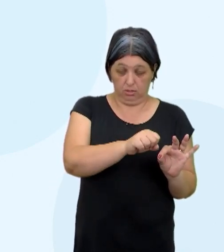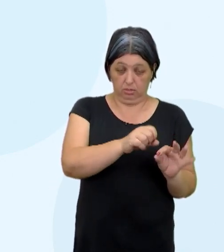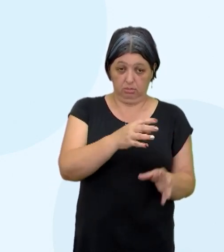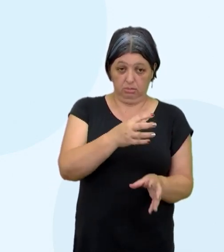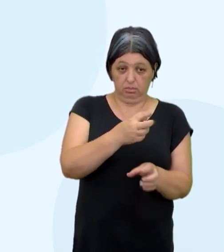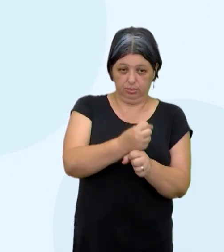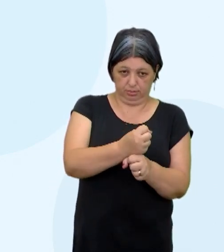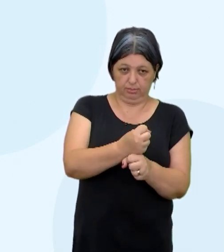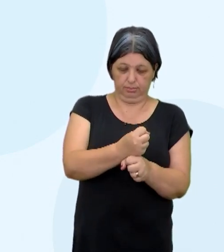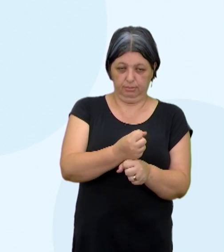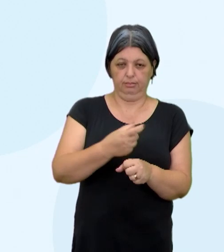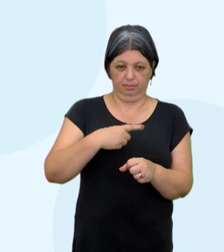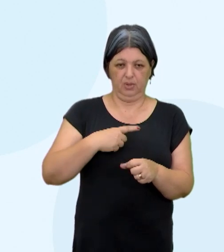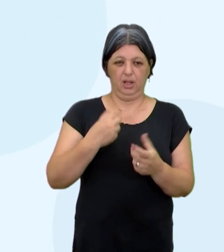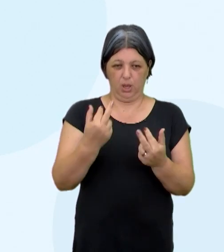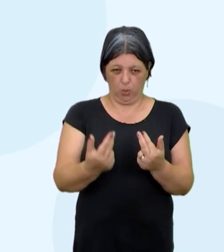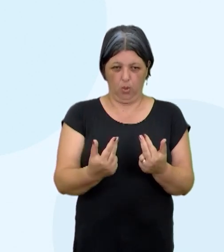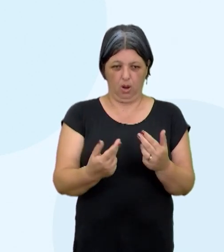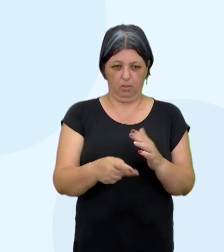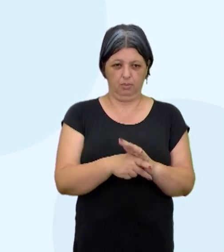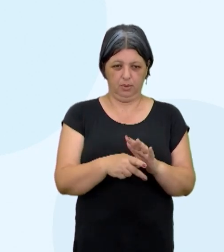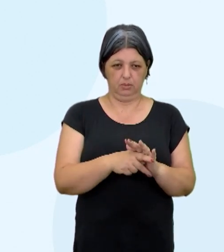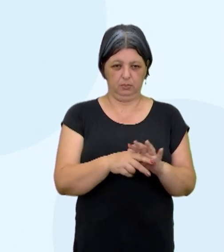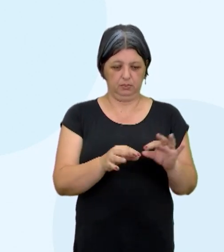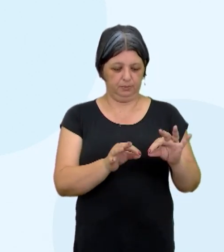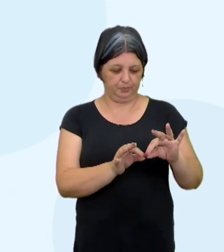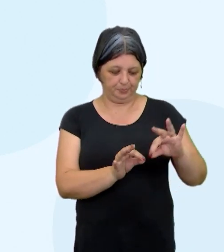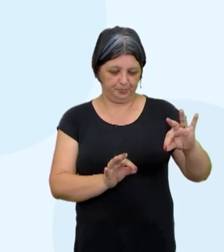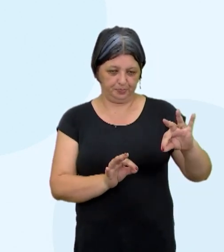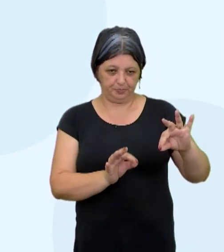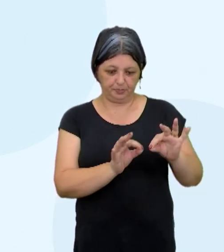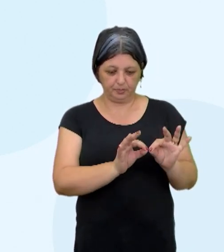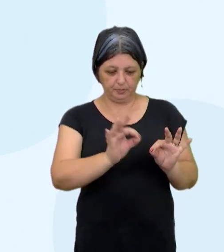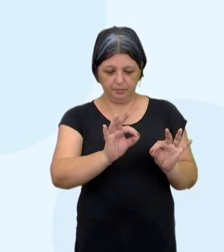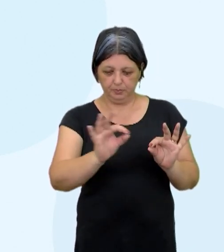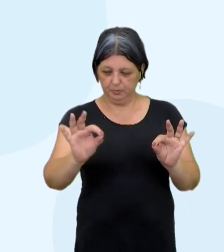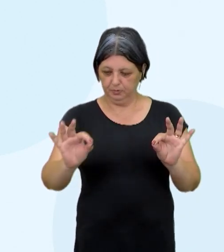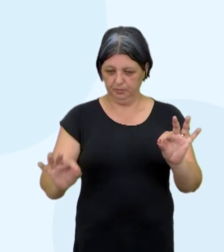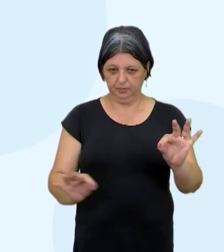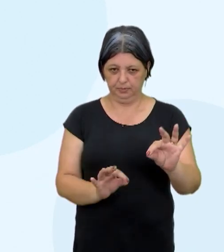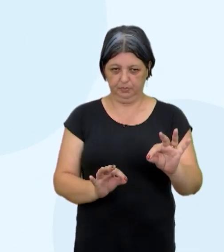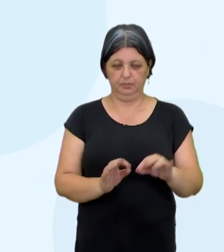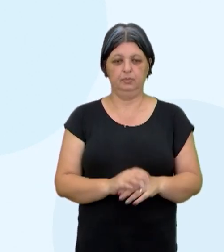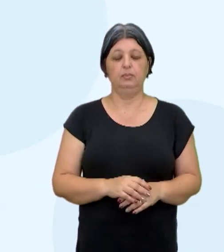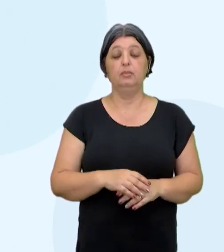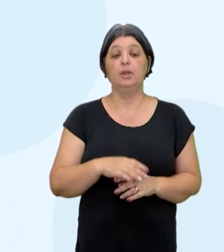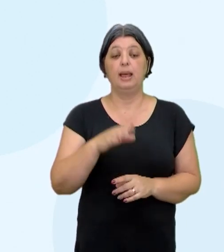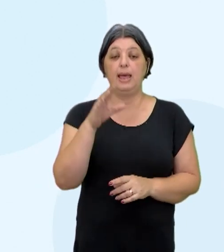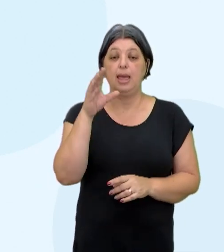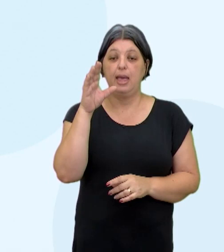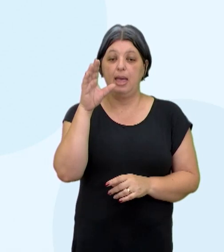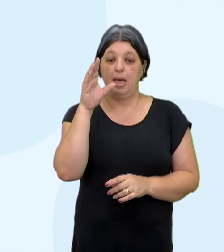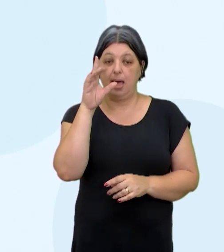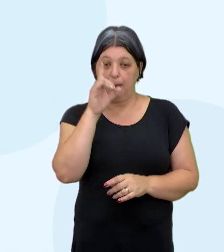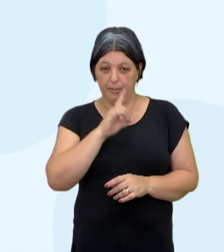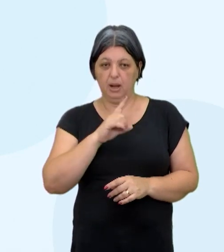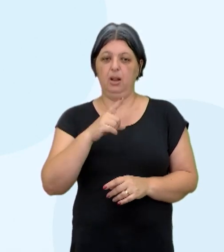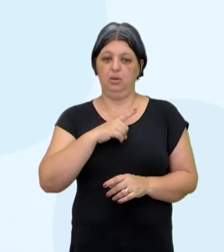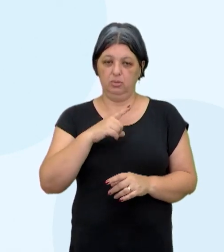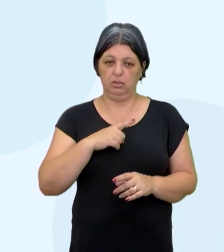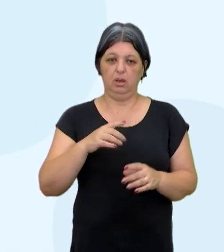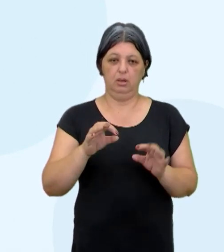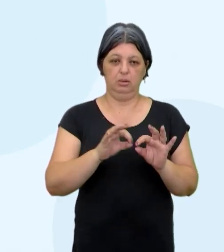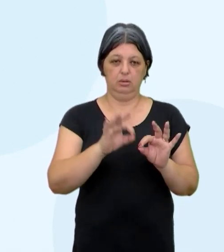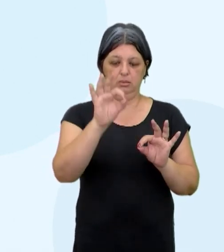todos os lados têm esse mesmo tamanho aqui, ó, essa mesma medida, tudo bem? E a figura em amarelo são os nossos quadrados, ó,